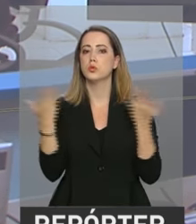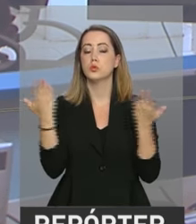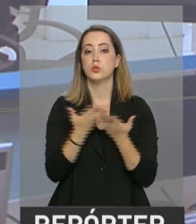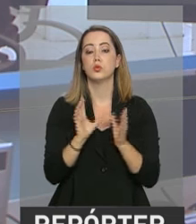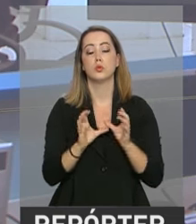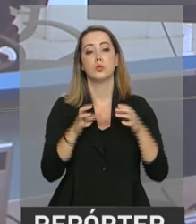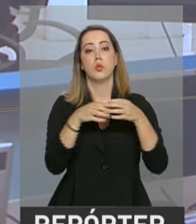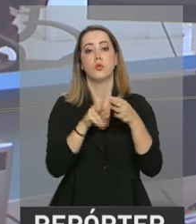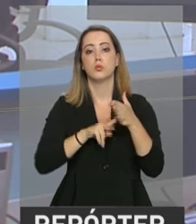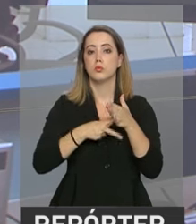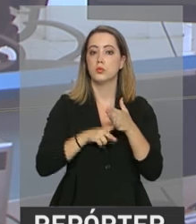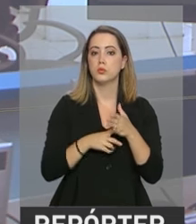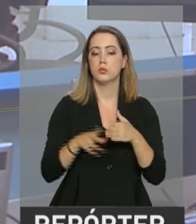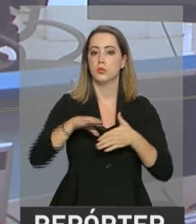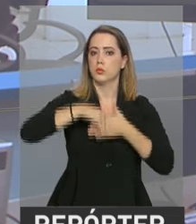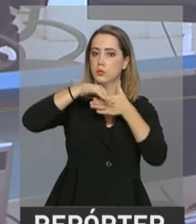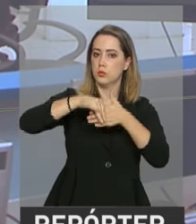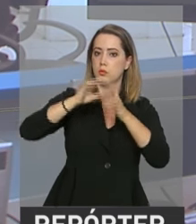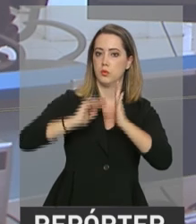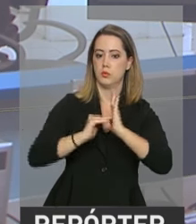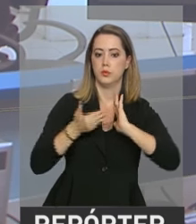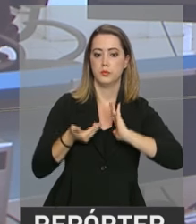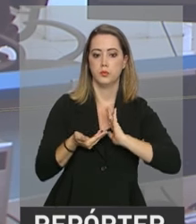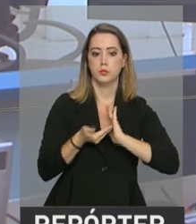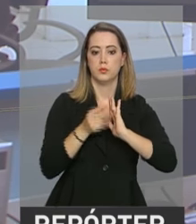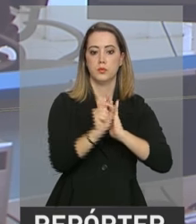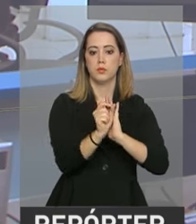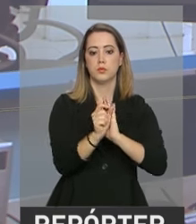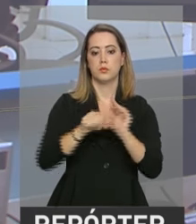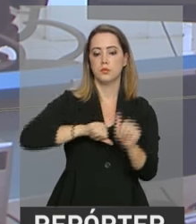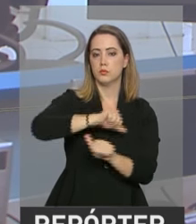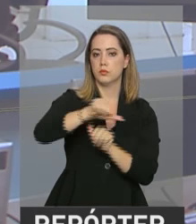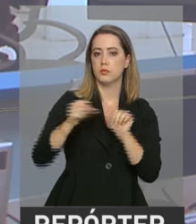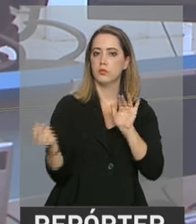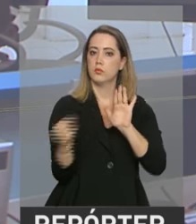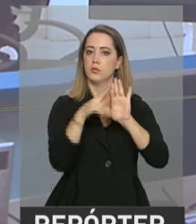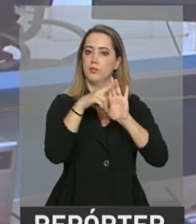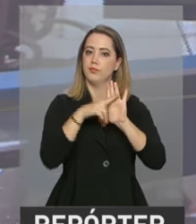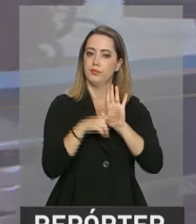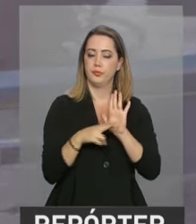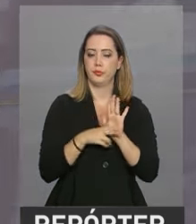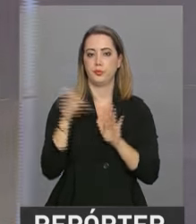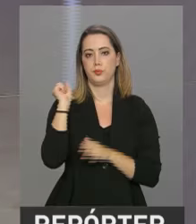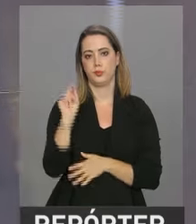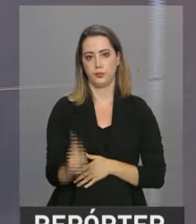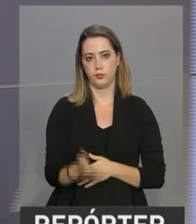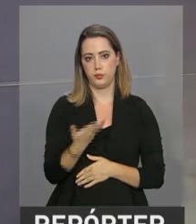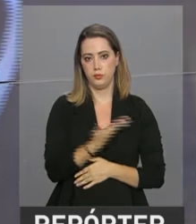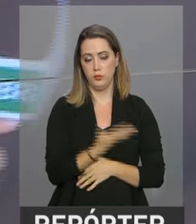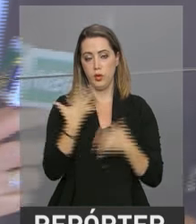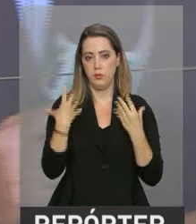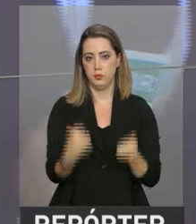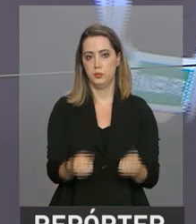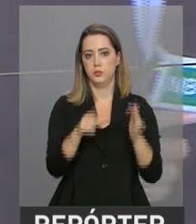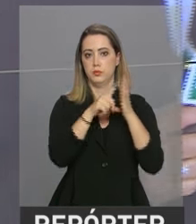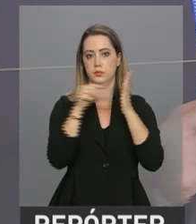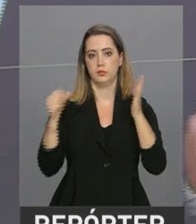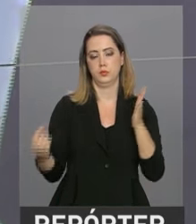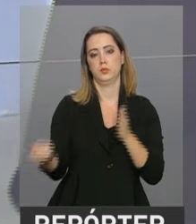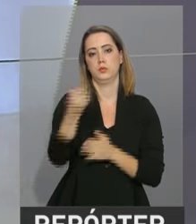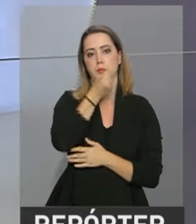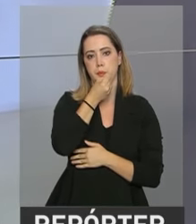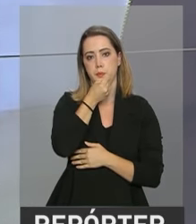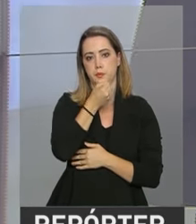centrais sindicais e lideranças da Câmara e do Senado a reforma da Previdência. Vamos ao Palácio do Planalto conversar ao vivo aqui